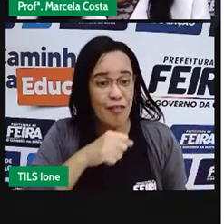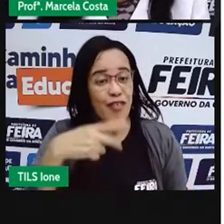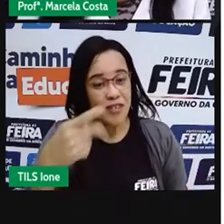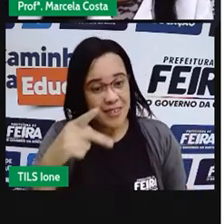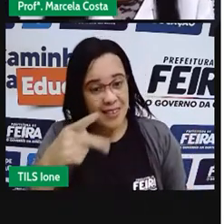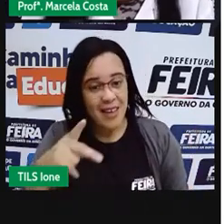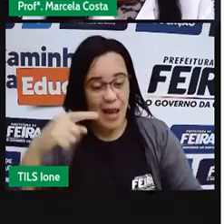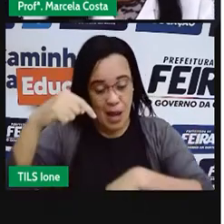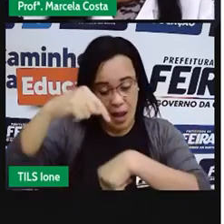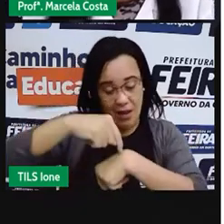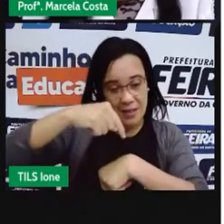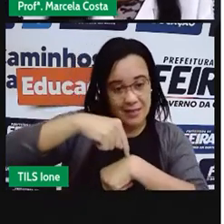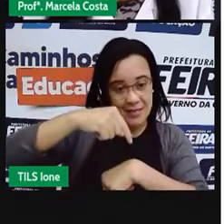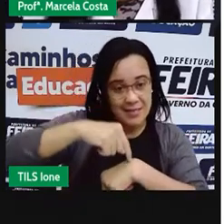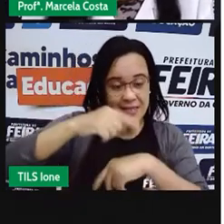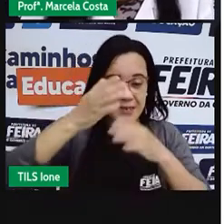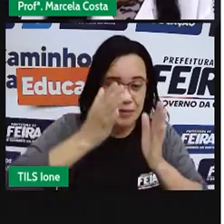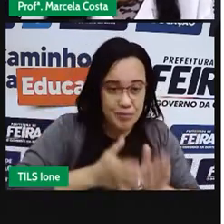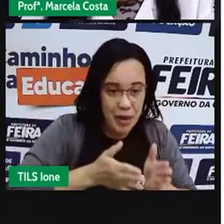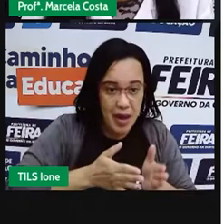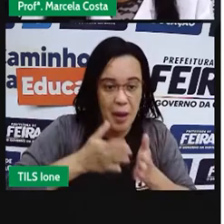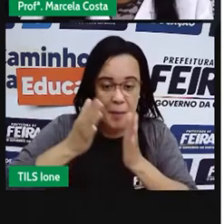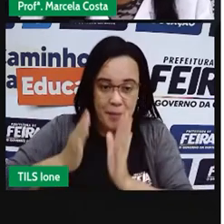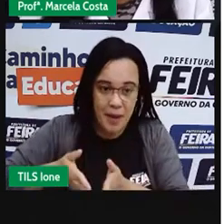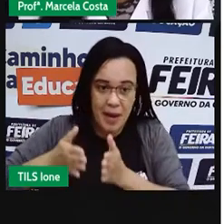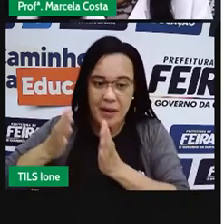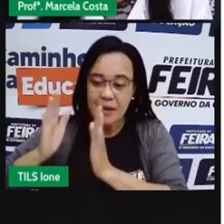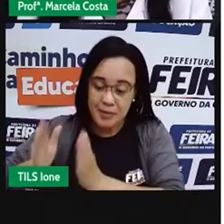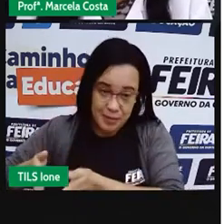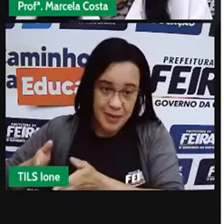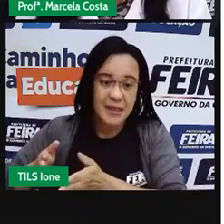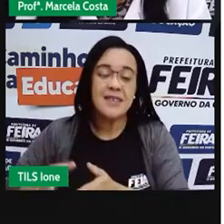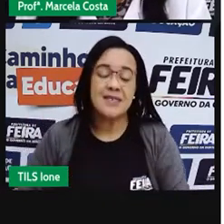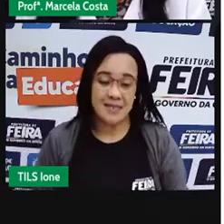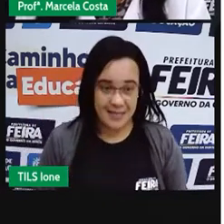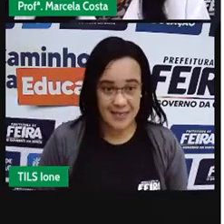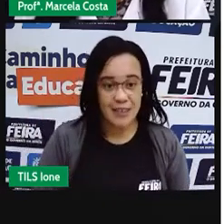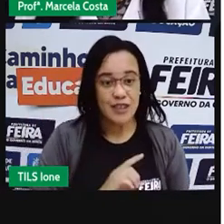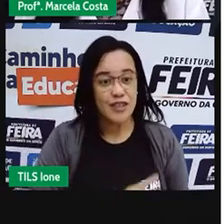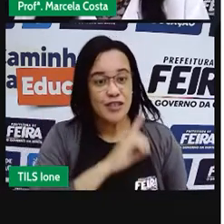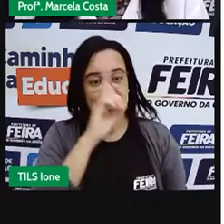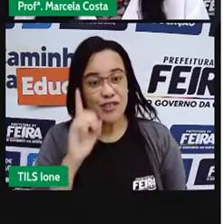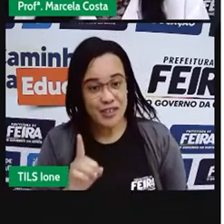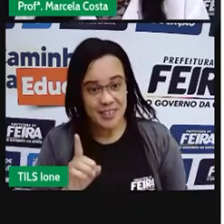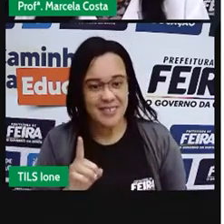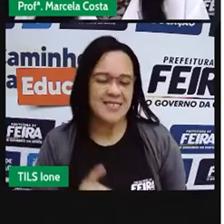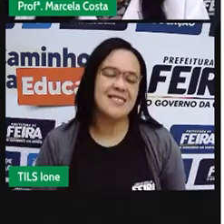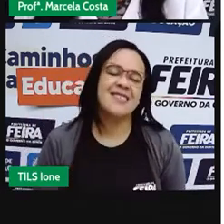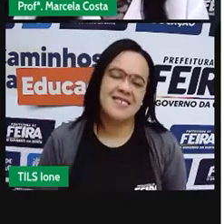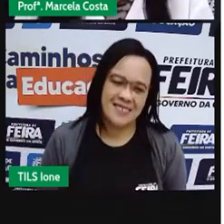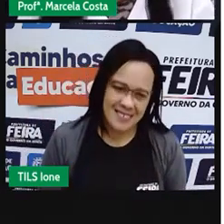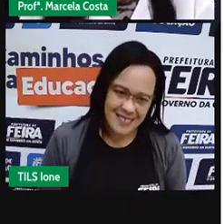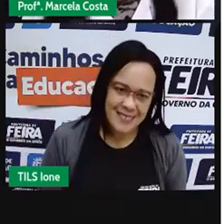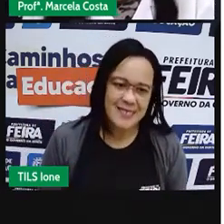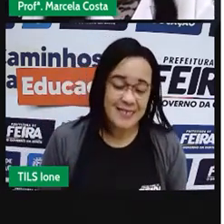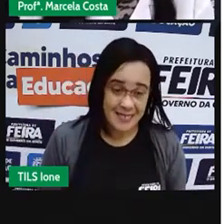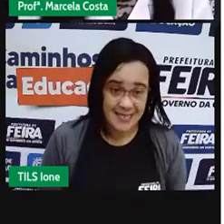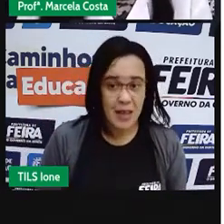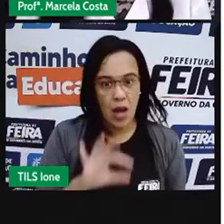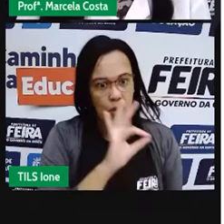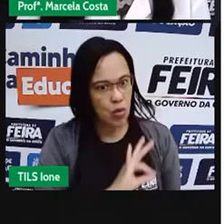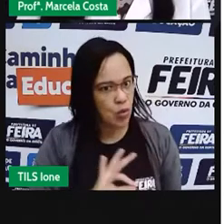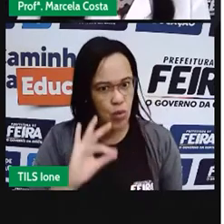da história, que se passou durante alguns dias, não é isso? Então, todas